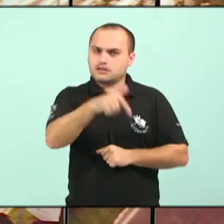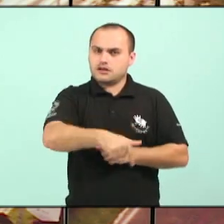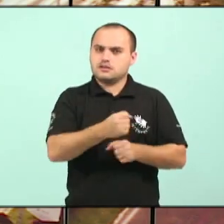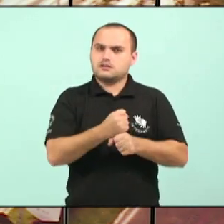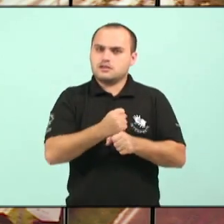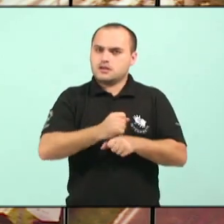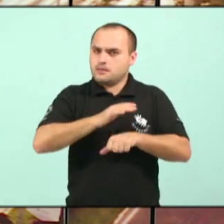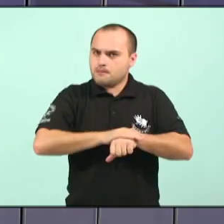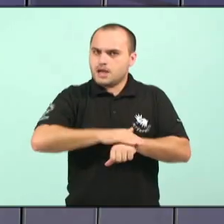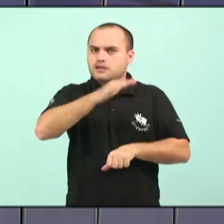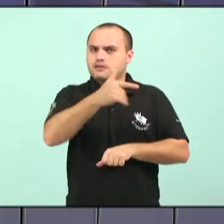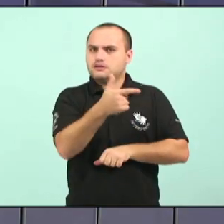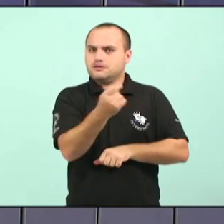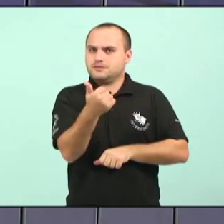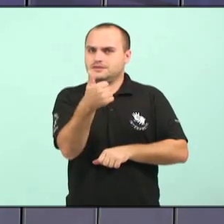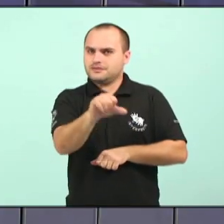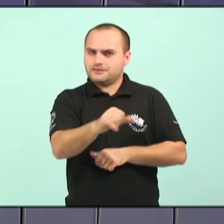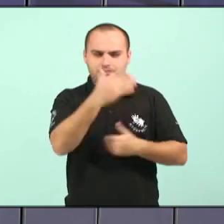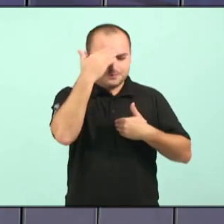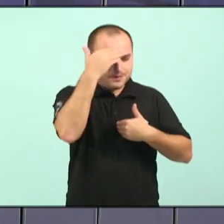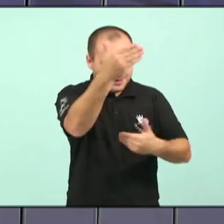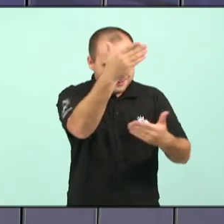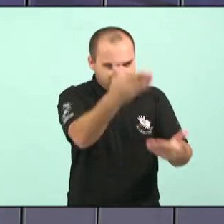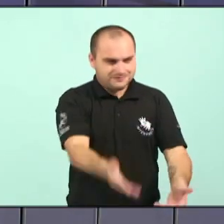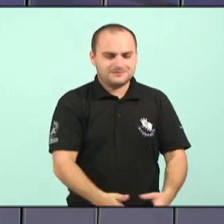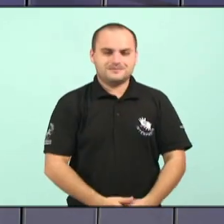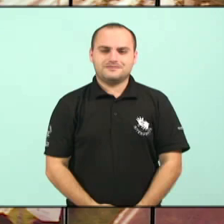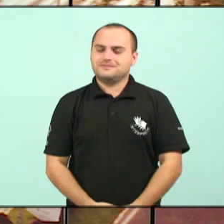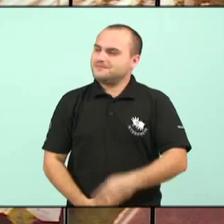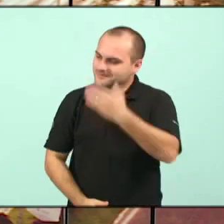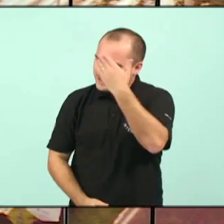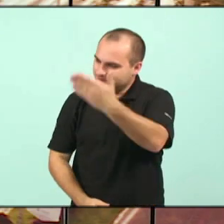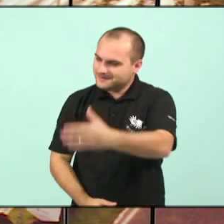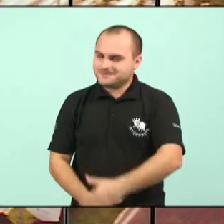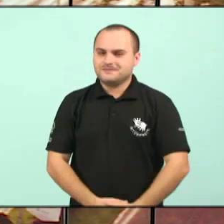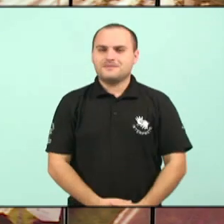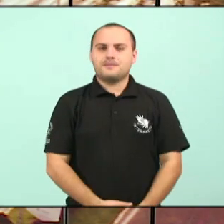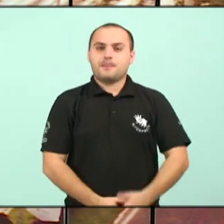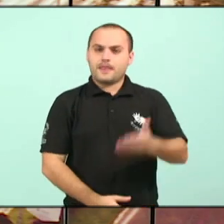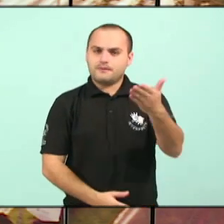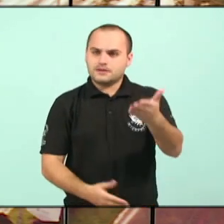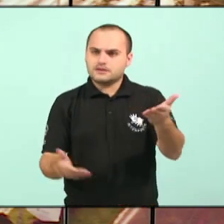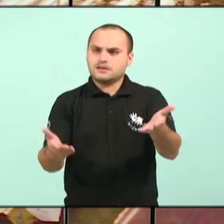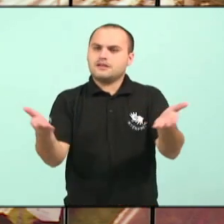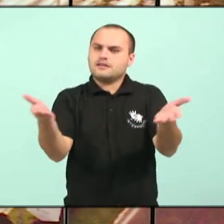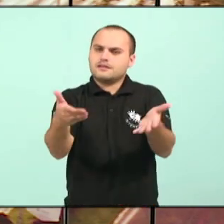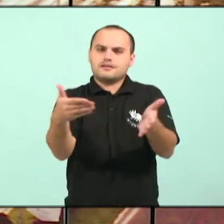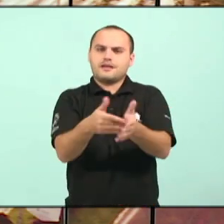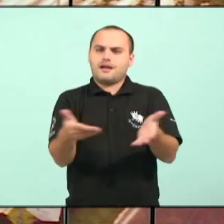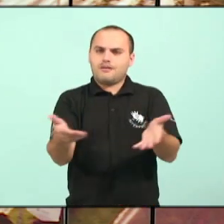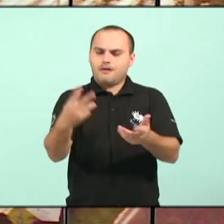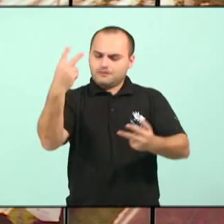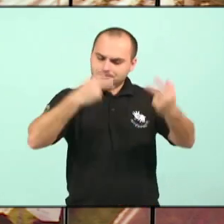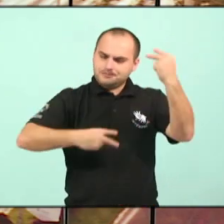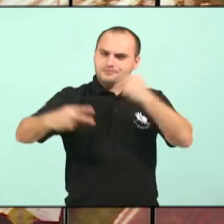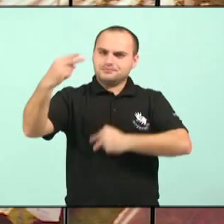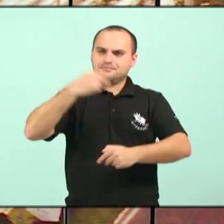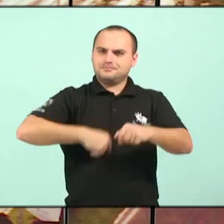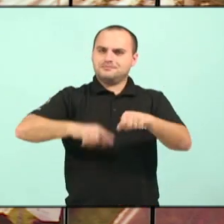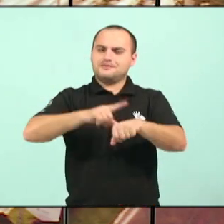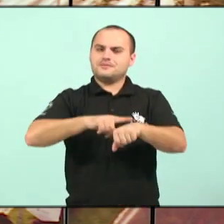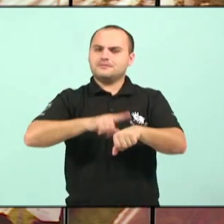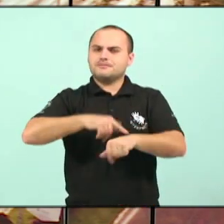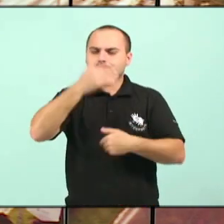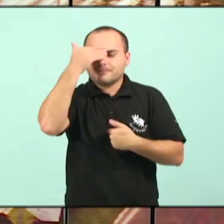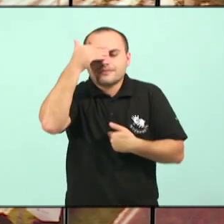para 2019. Obrigado ao senhor. Uma grande noite. Mais uma vez. Ao senhor e à senhora que ficaram conosco até o presente momento, muito